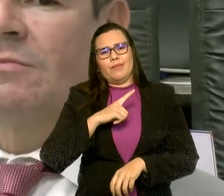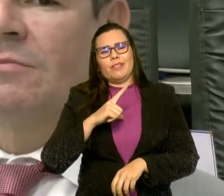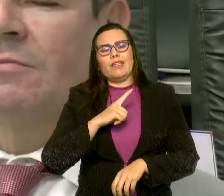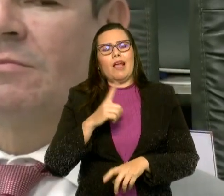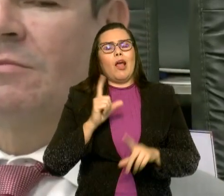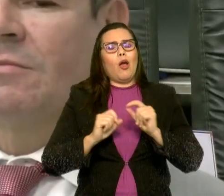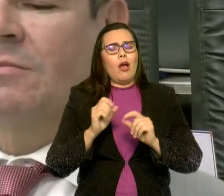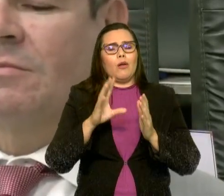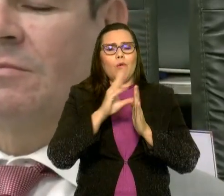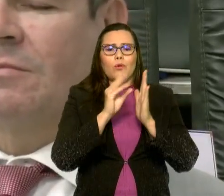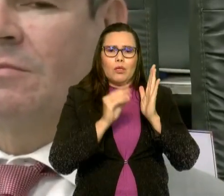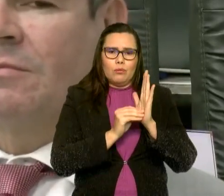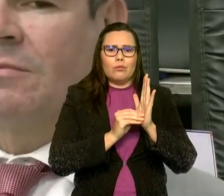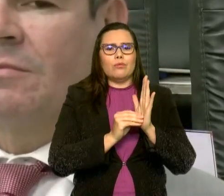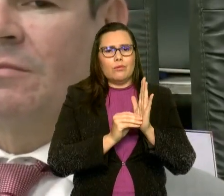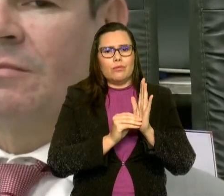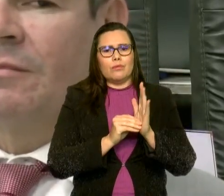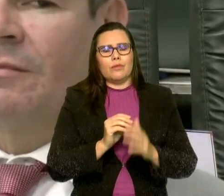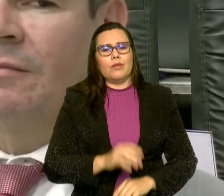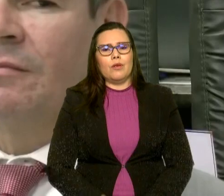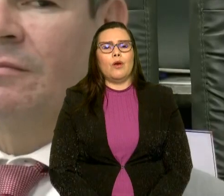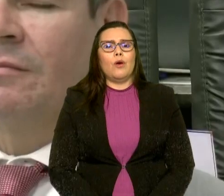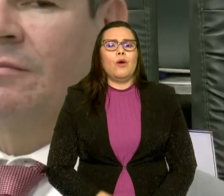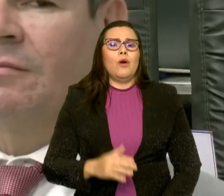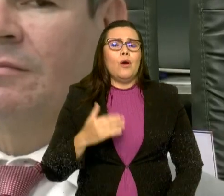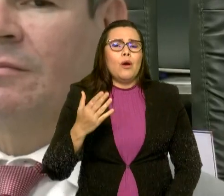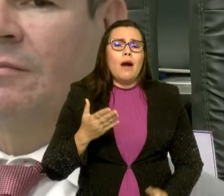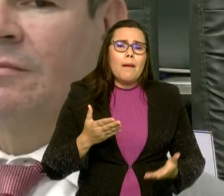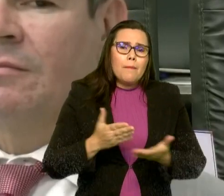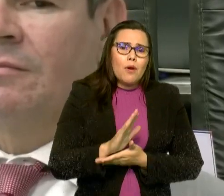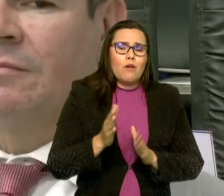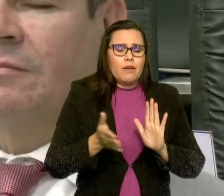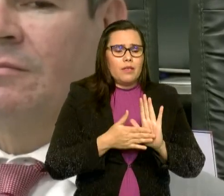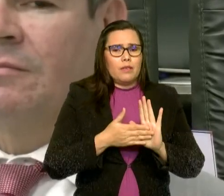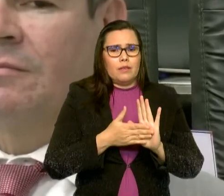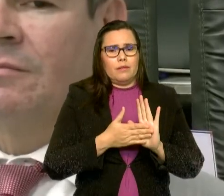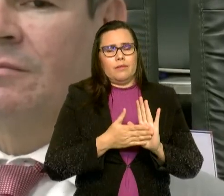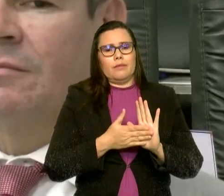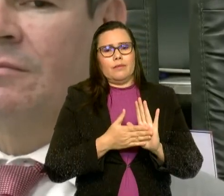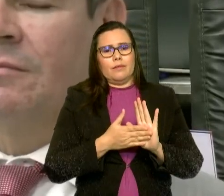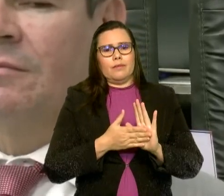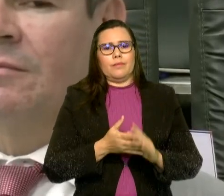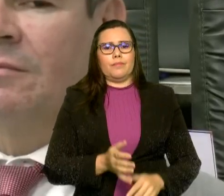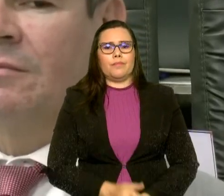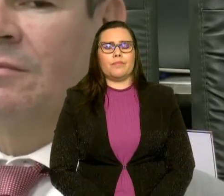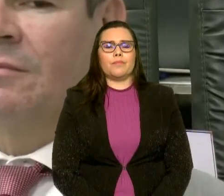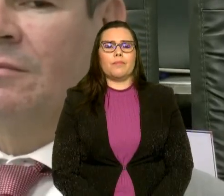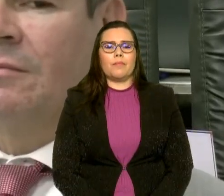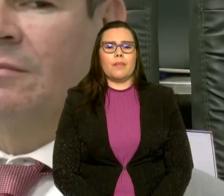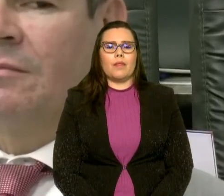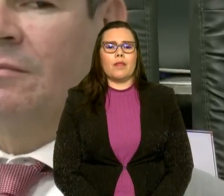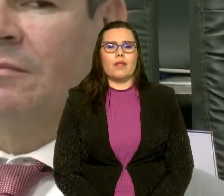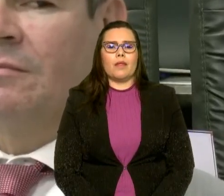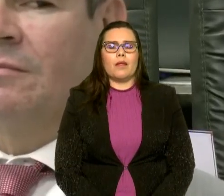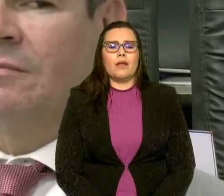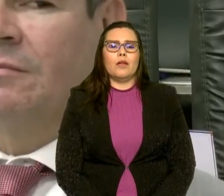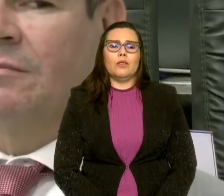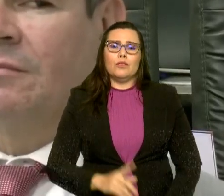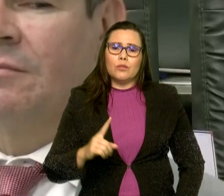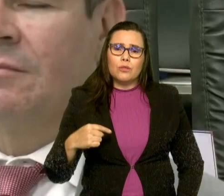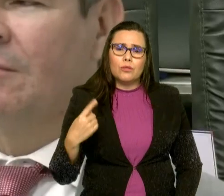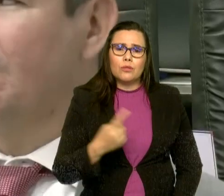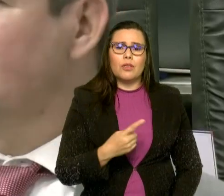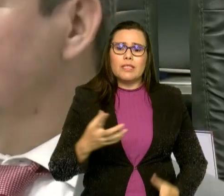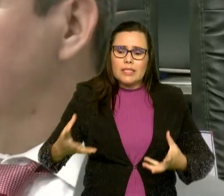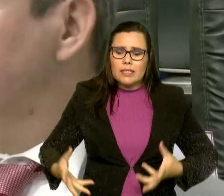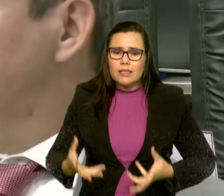quanto no ensino médio. No momento em que Vossa Excelência aprova essa proposta e que ela passa a ser incorporada nos editais de concurso público, nós incentivamos para